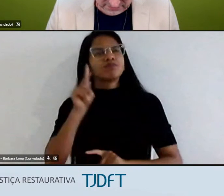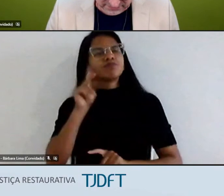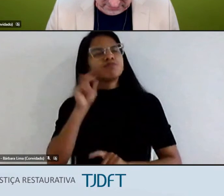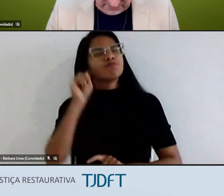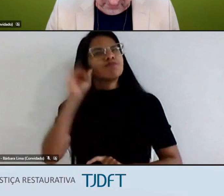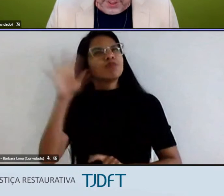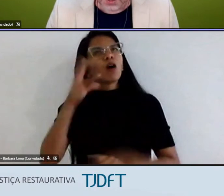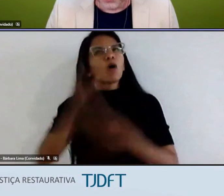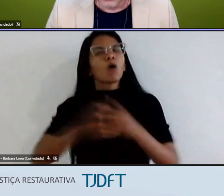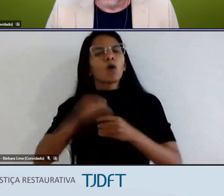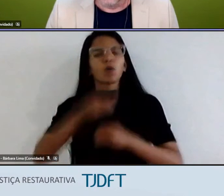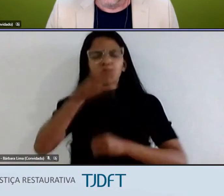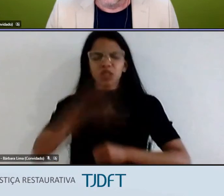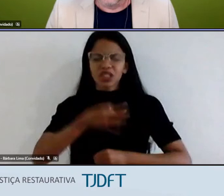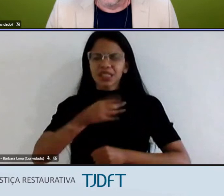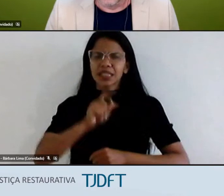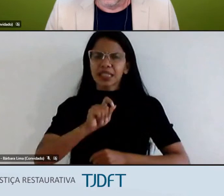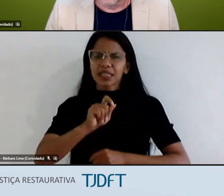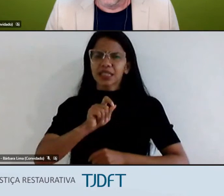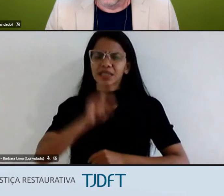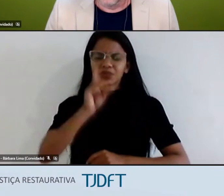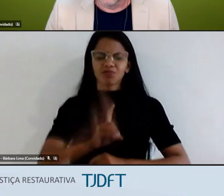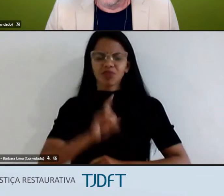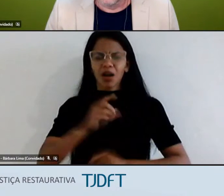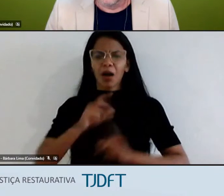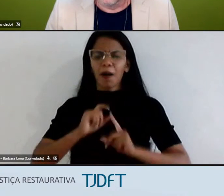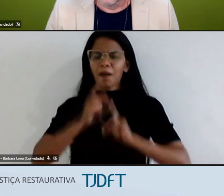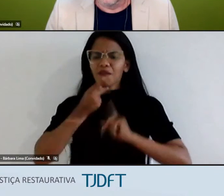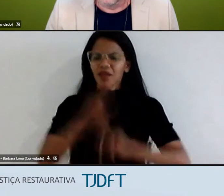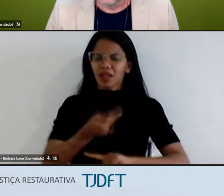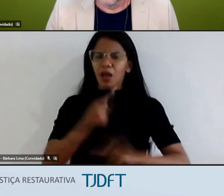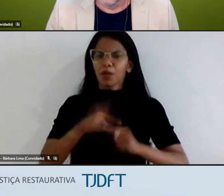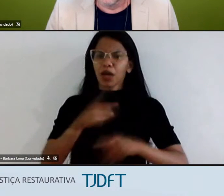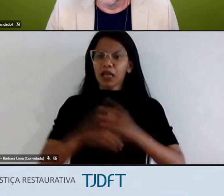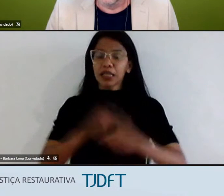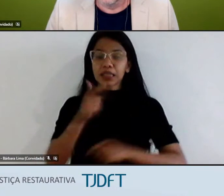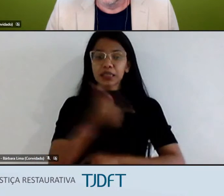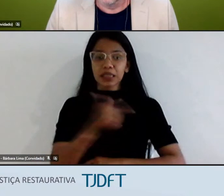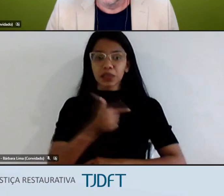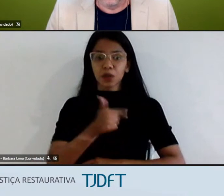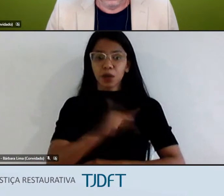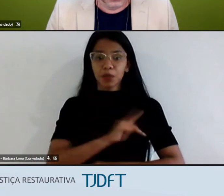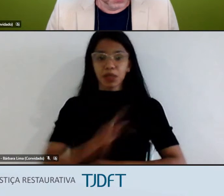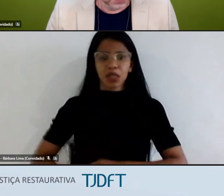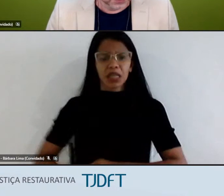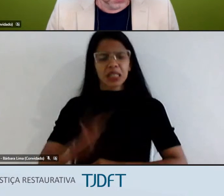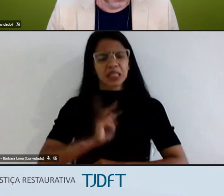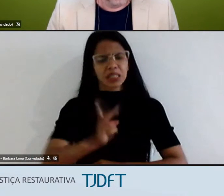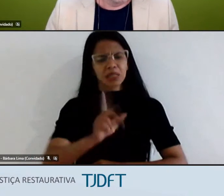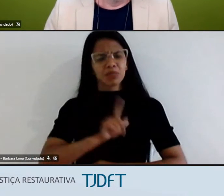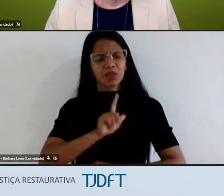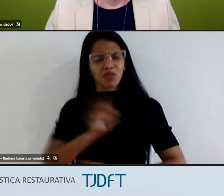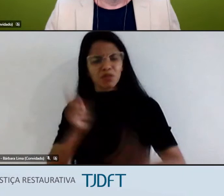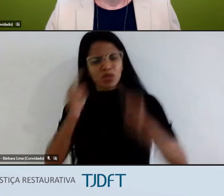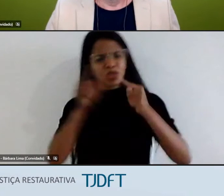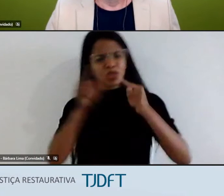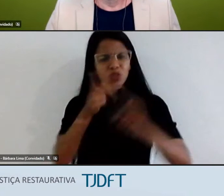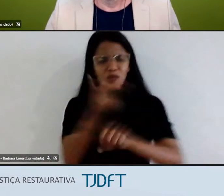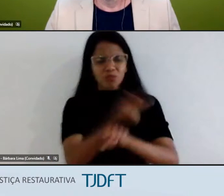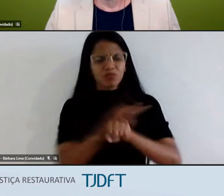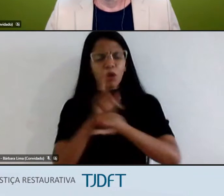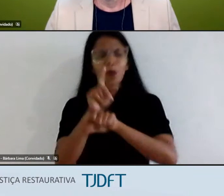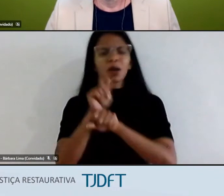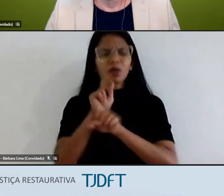à palavra. A segunda vice-presidência sempre teve como objetivo buscar o fortalecimento